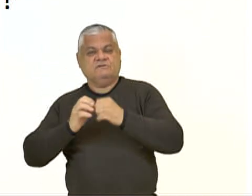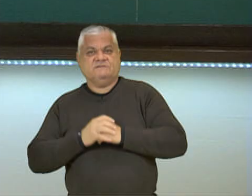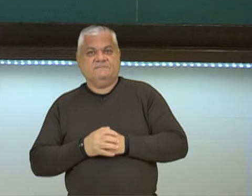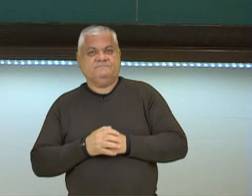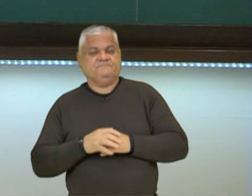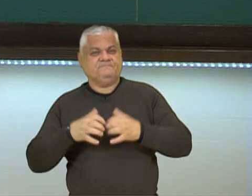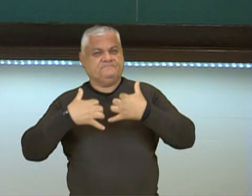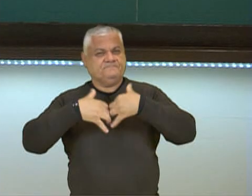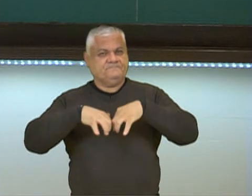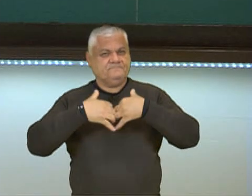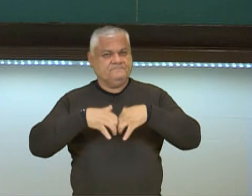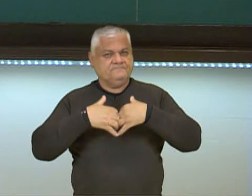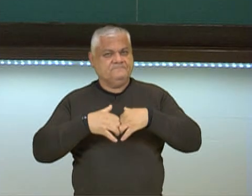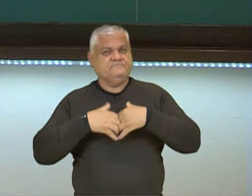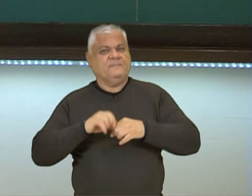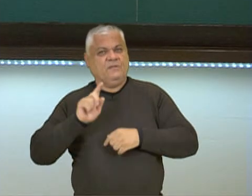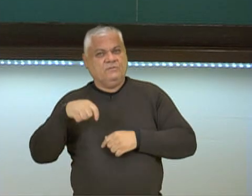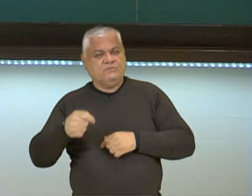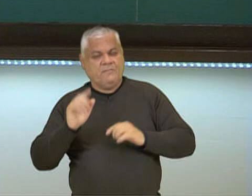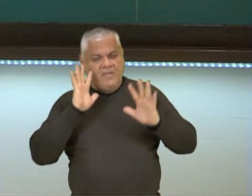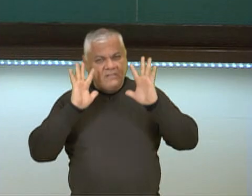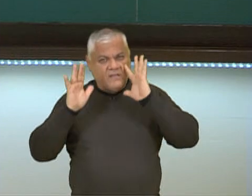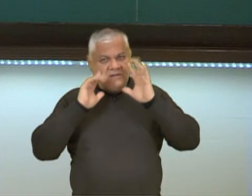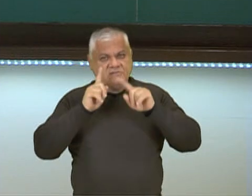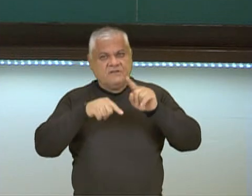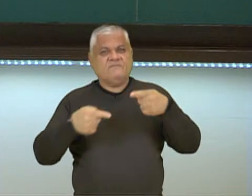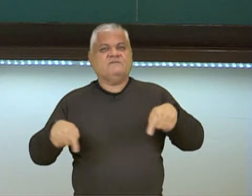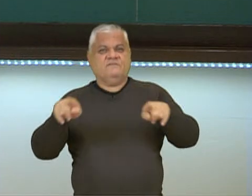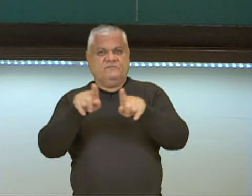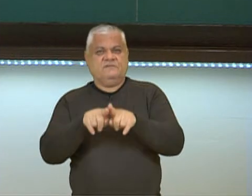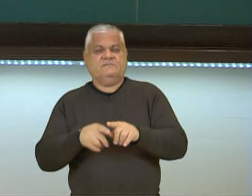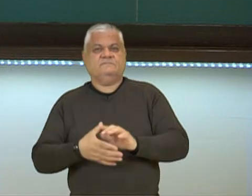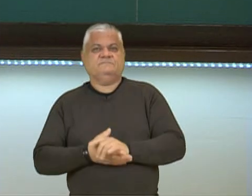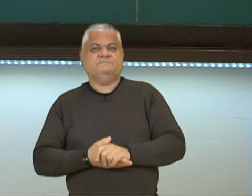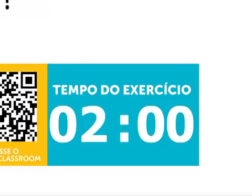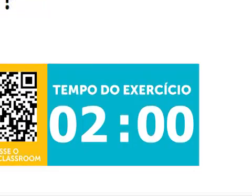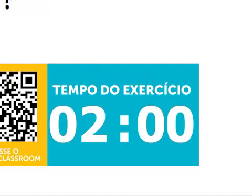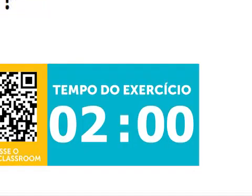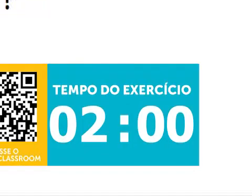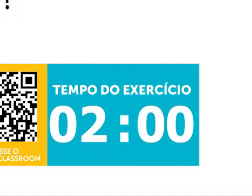Então, reflitam sobre a questão, analisem o gráfico e nós já voltamos com a correção.